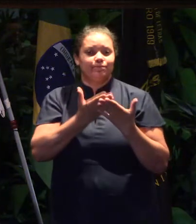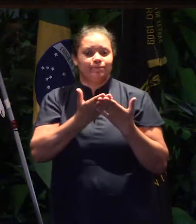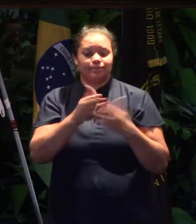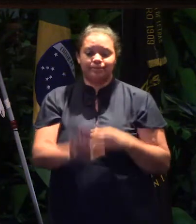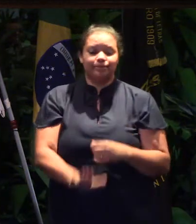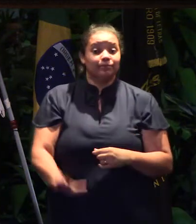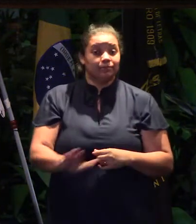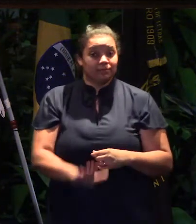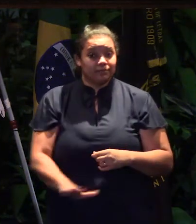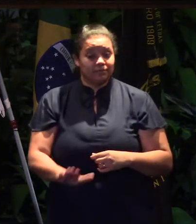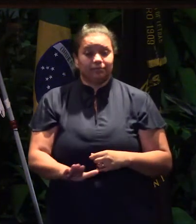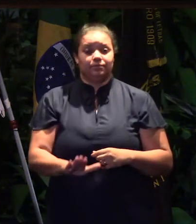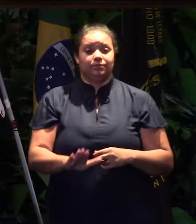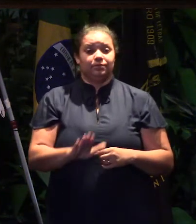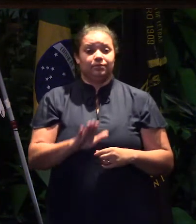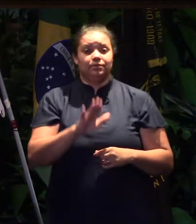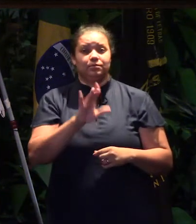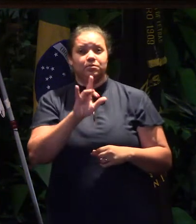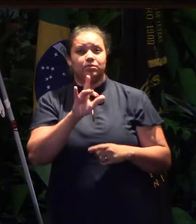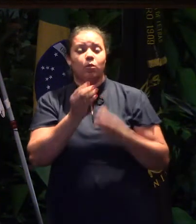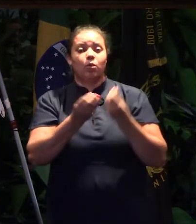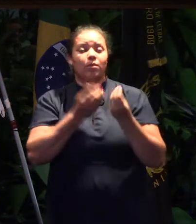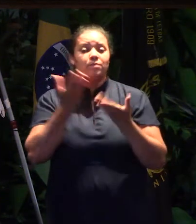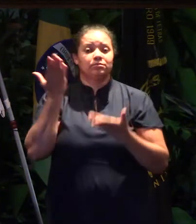de 1920 e 1930.